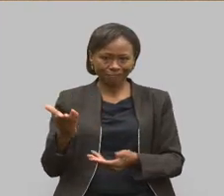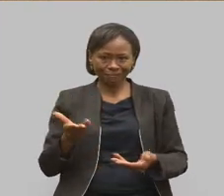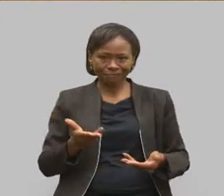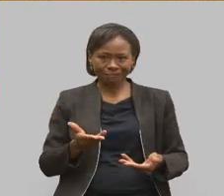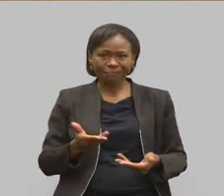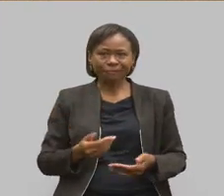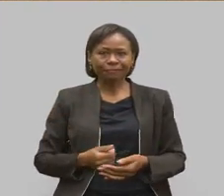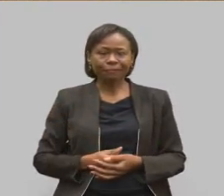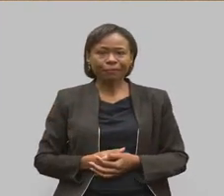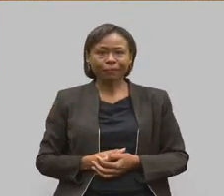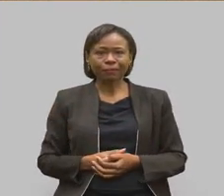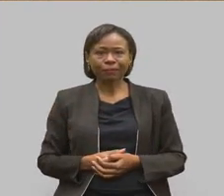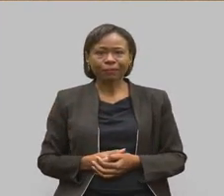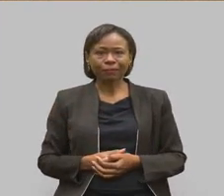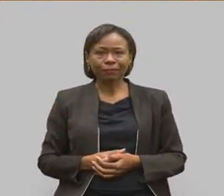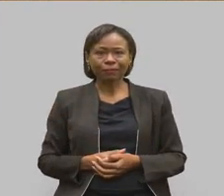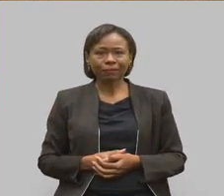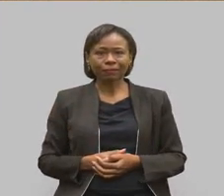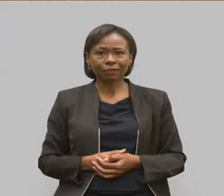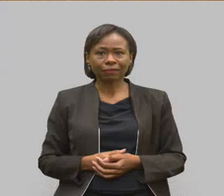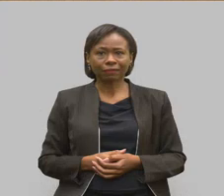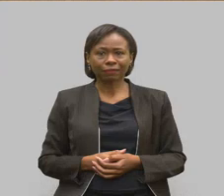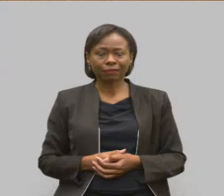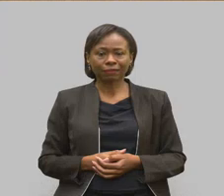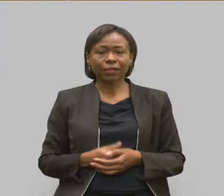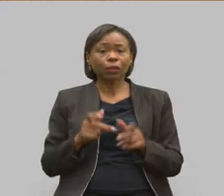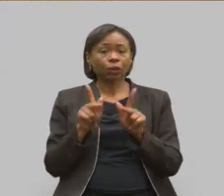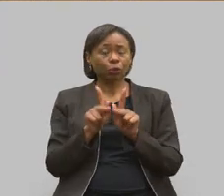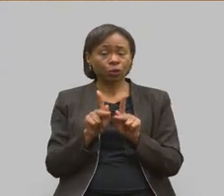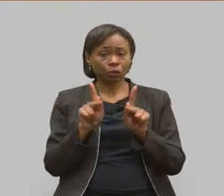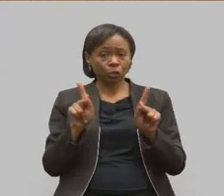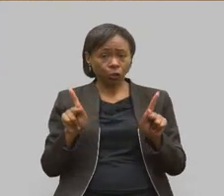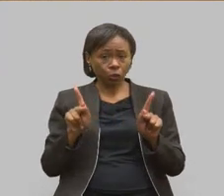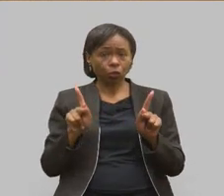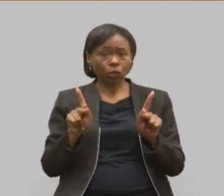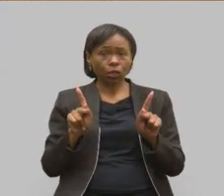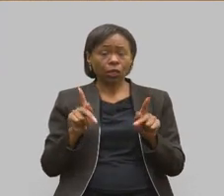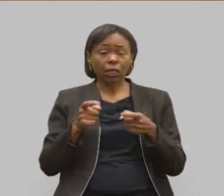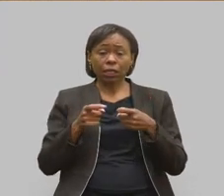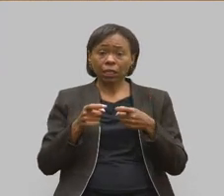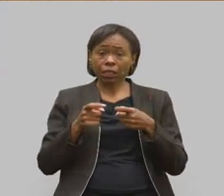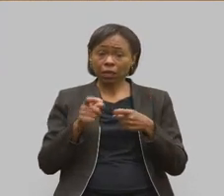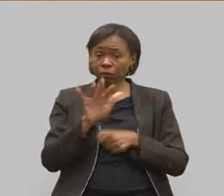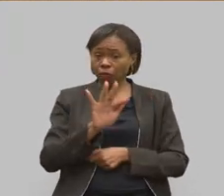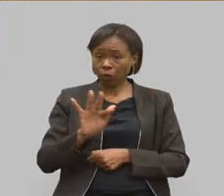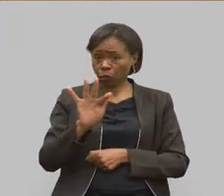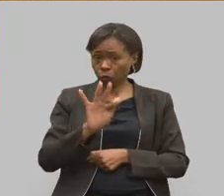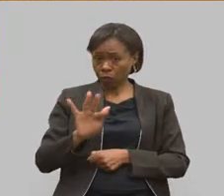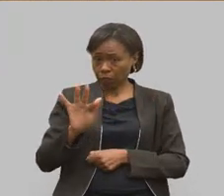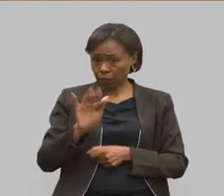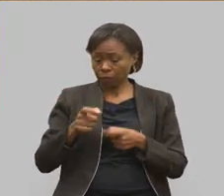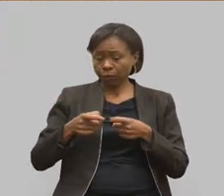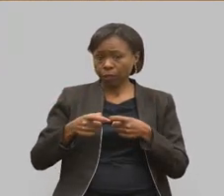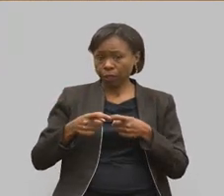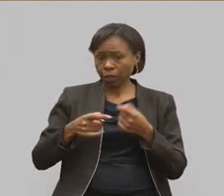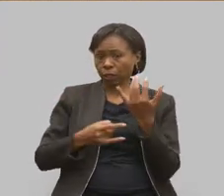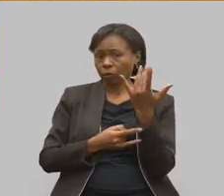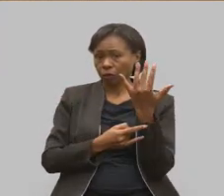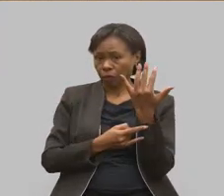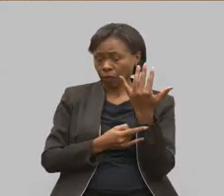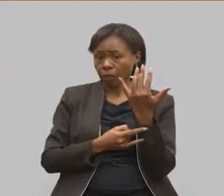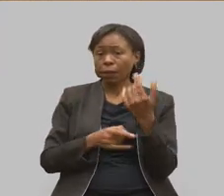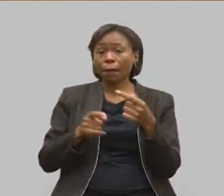Santos se faz presente professora da Faculdade de Medicina da UFMG médica do Hospital das